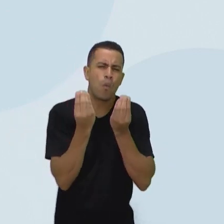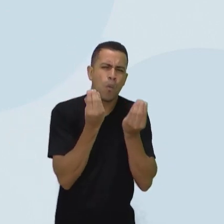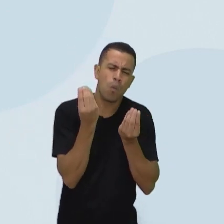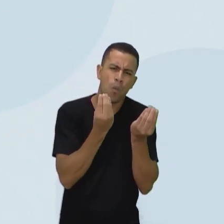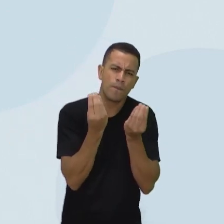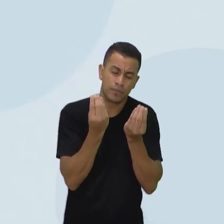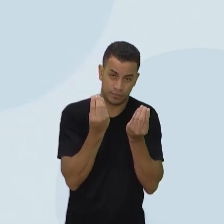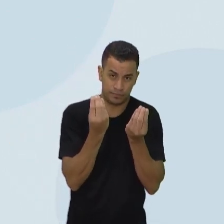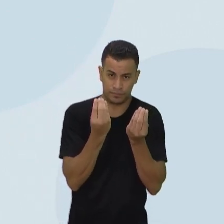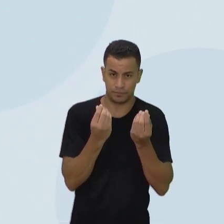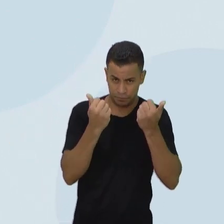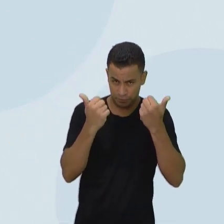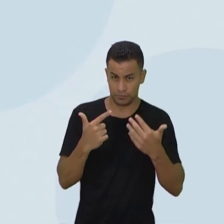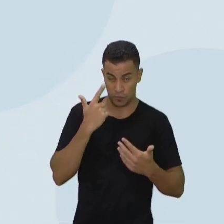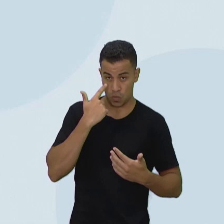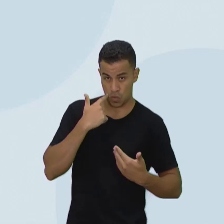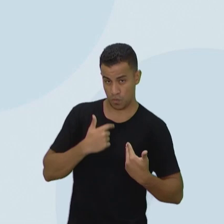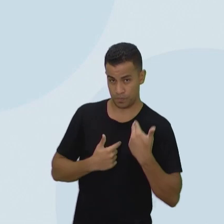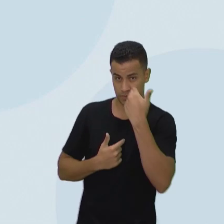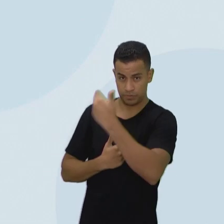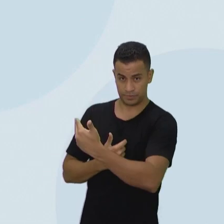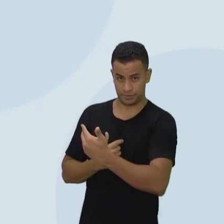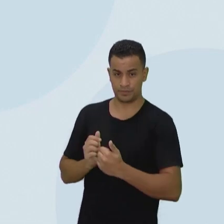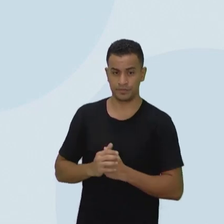funciona? Então, vamos para o próximo slide aí.